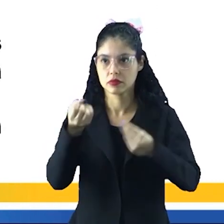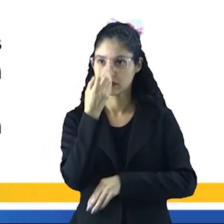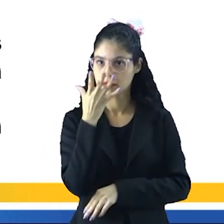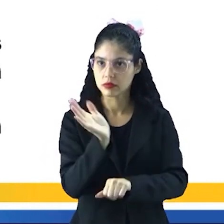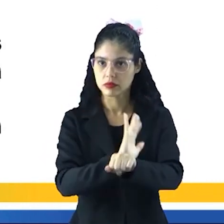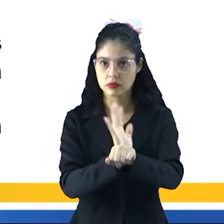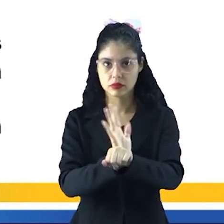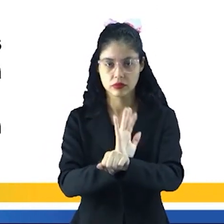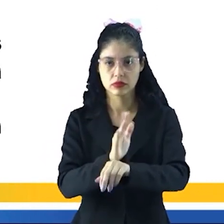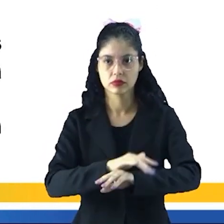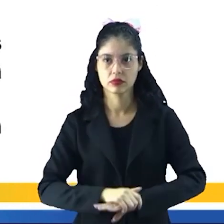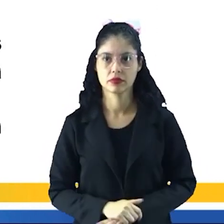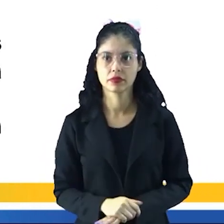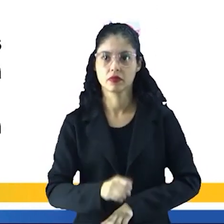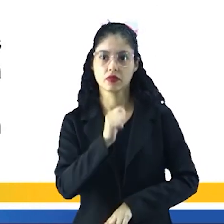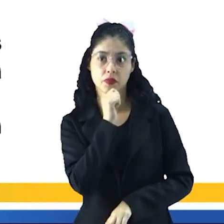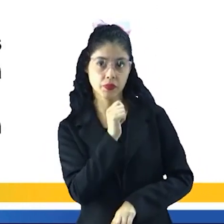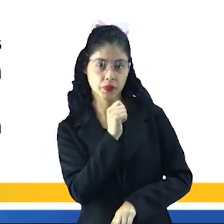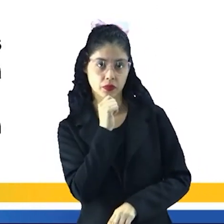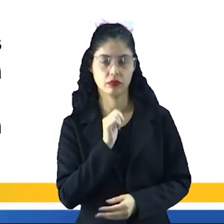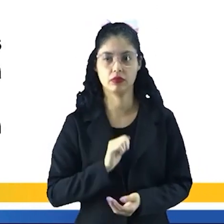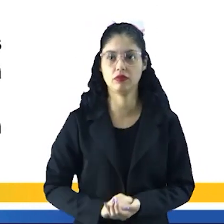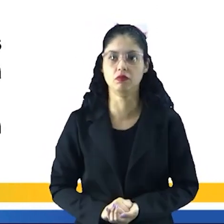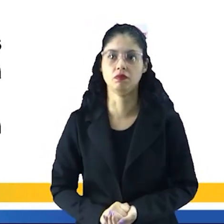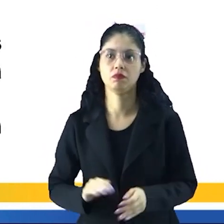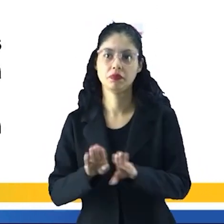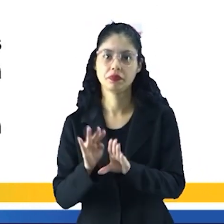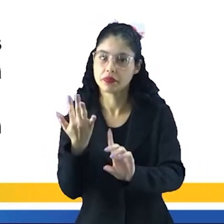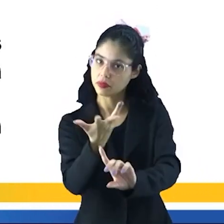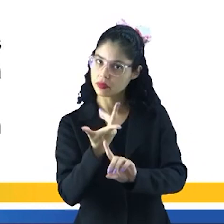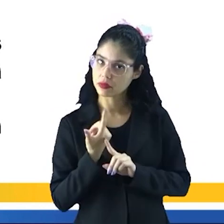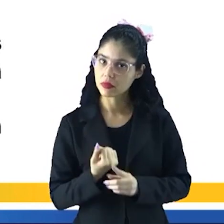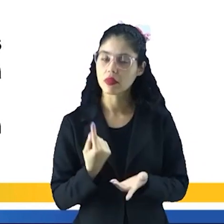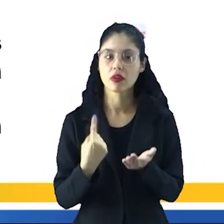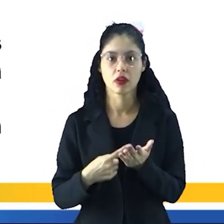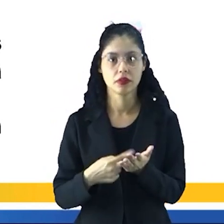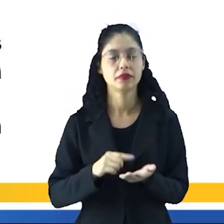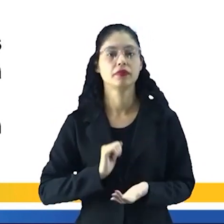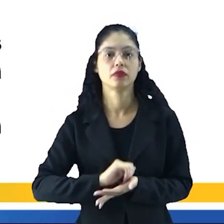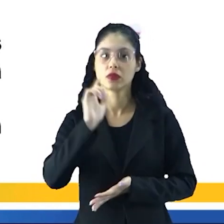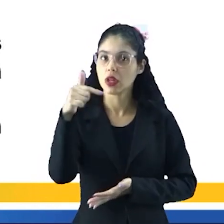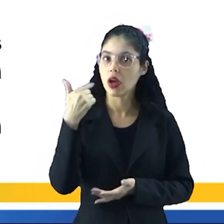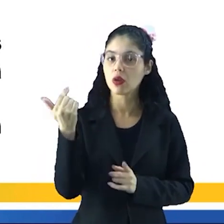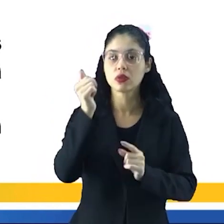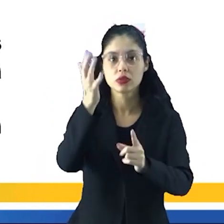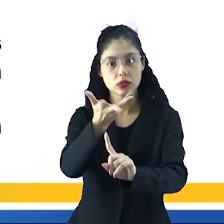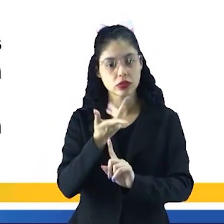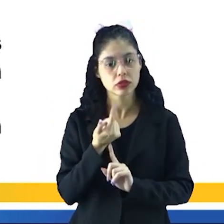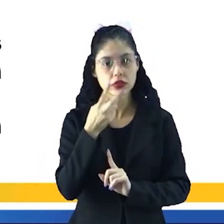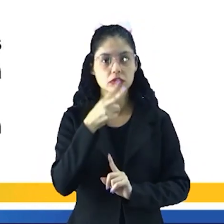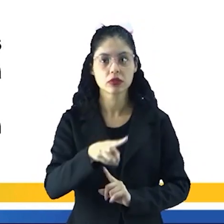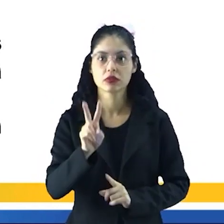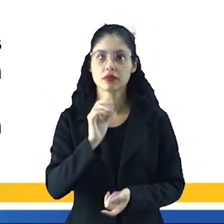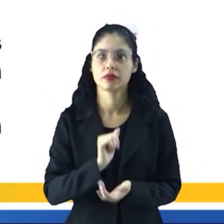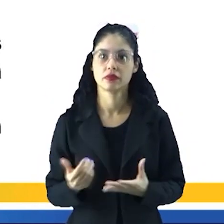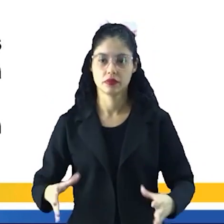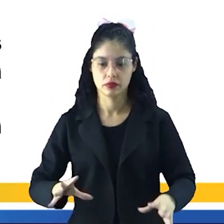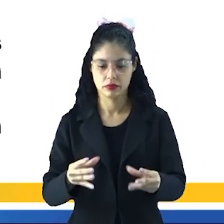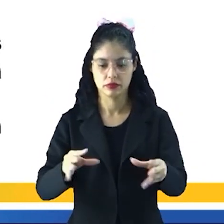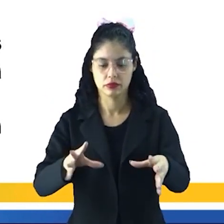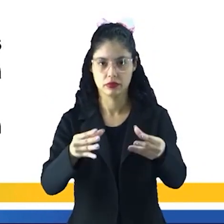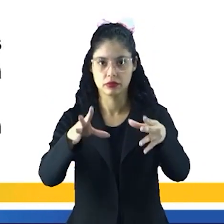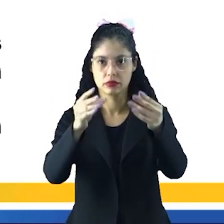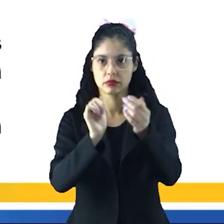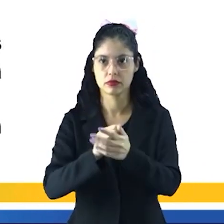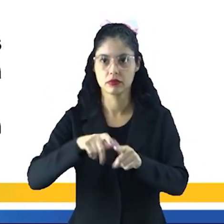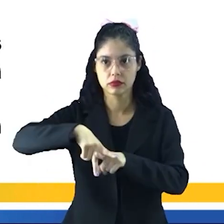artesanato, fotografia e cinema. Além dessas, são consideradas ainda outras artes visuais: a escultura,